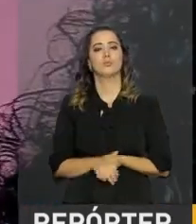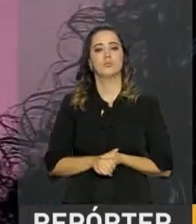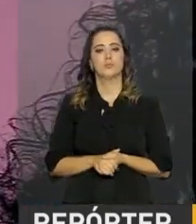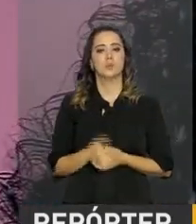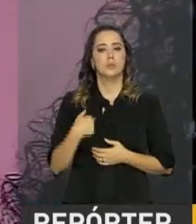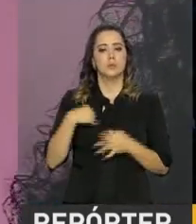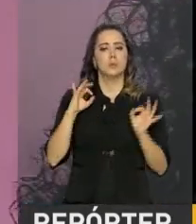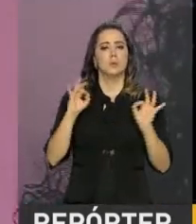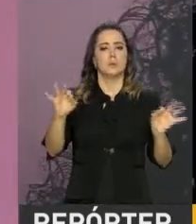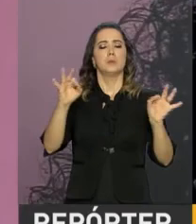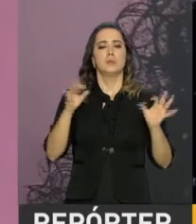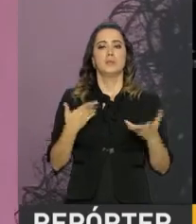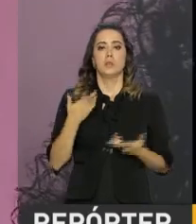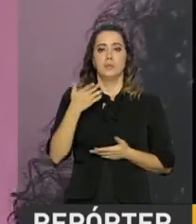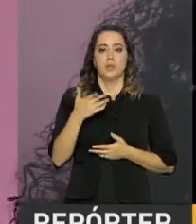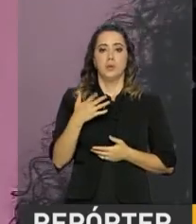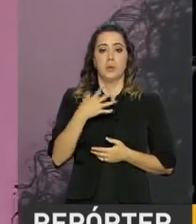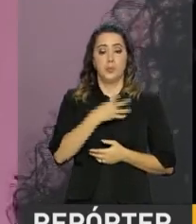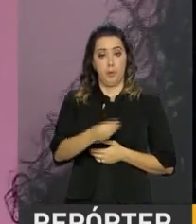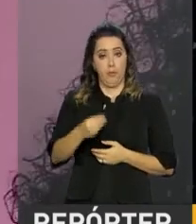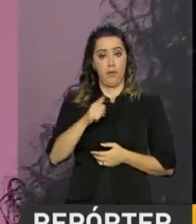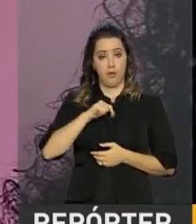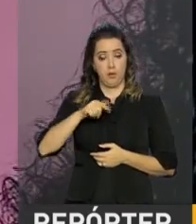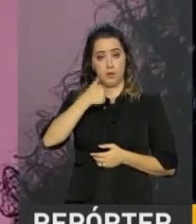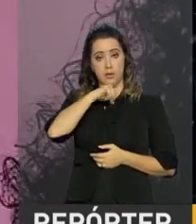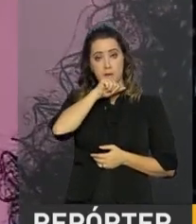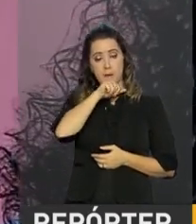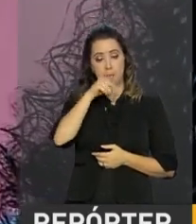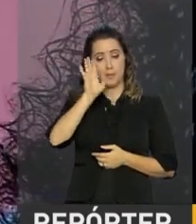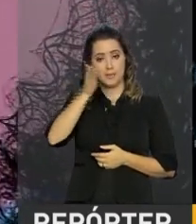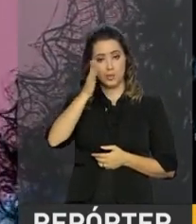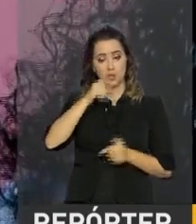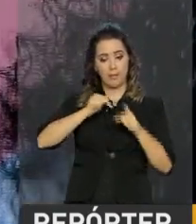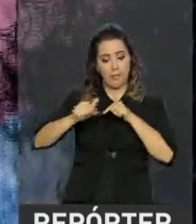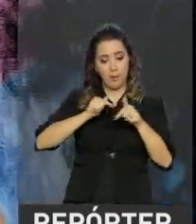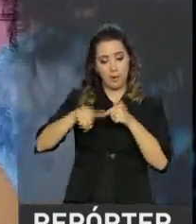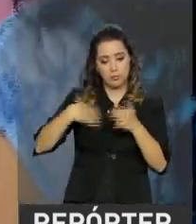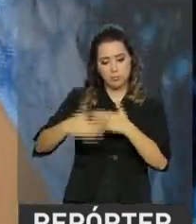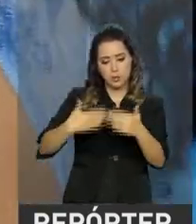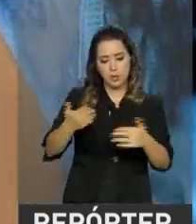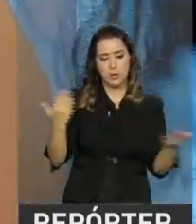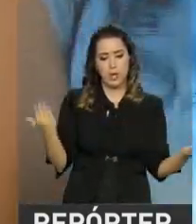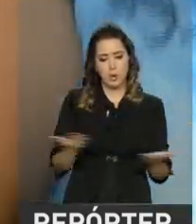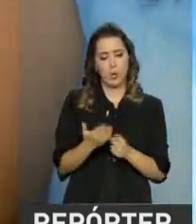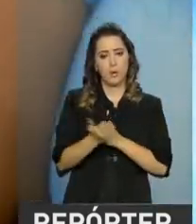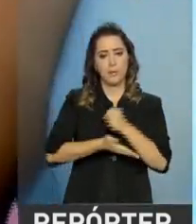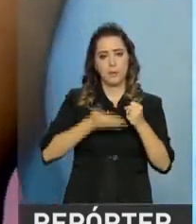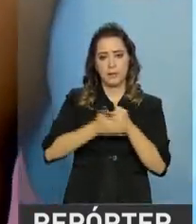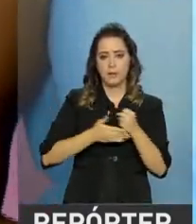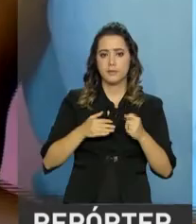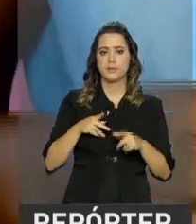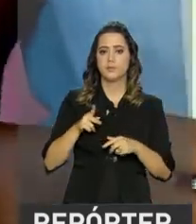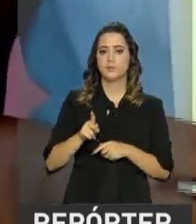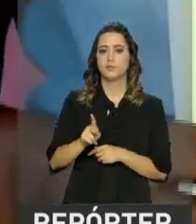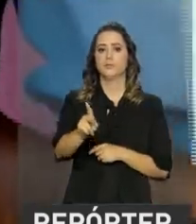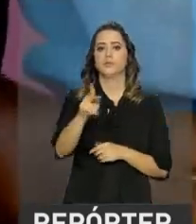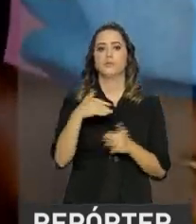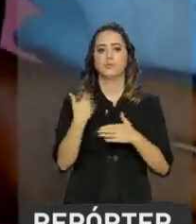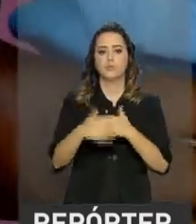cumprido e ele tem uma mãe que batalhou e daqueles é tá tendo o alicerce para batalhar